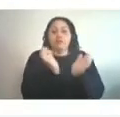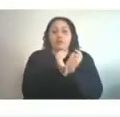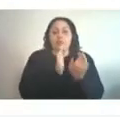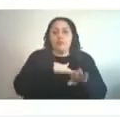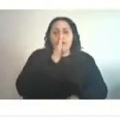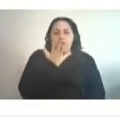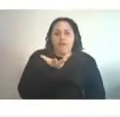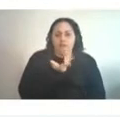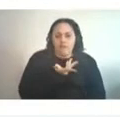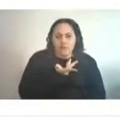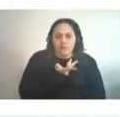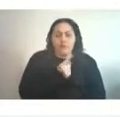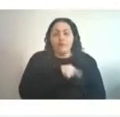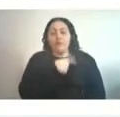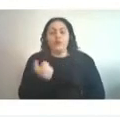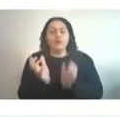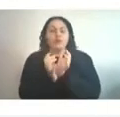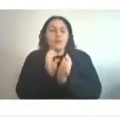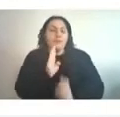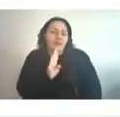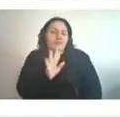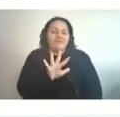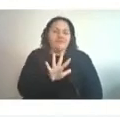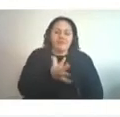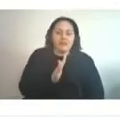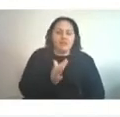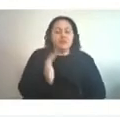a turma dos mais ou menos, a turma C